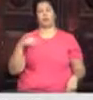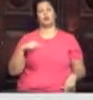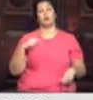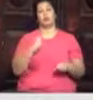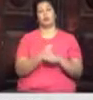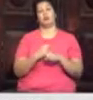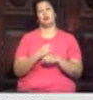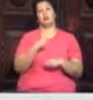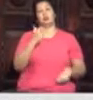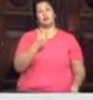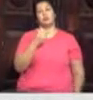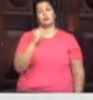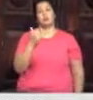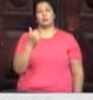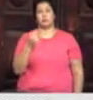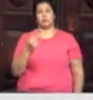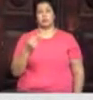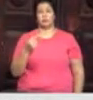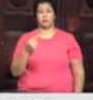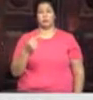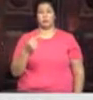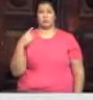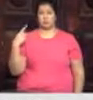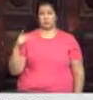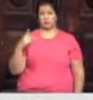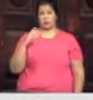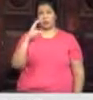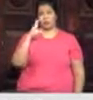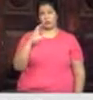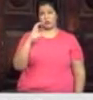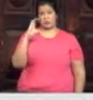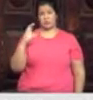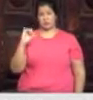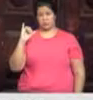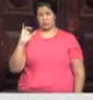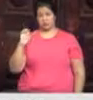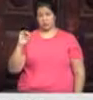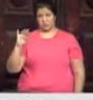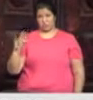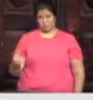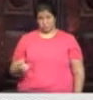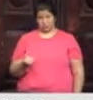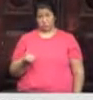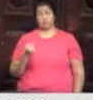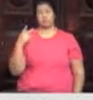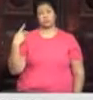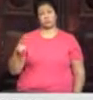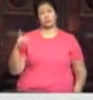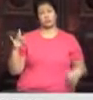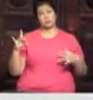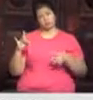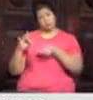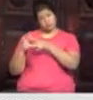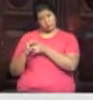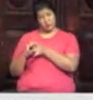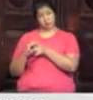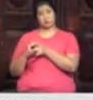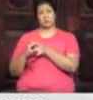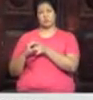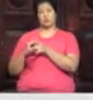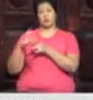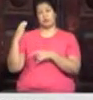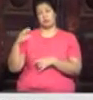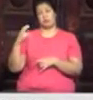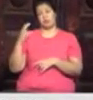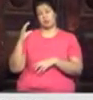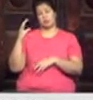2017 da Fundação CCERJ, Fundação CCERJ vinculada à área de ciência